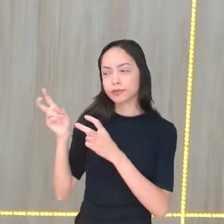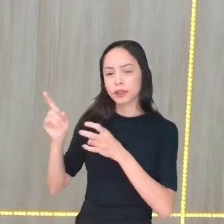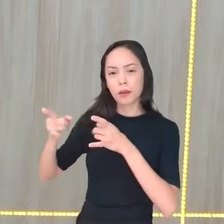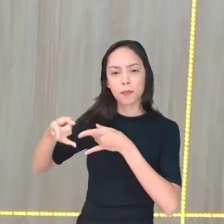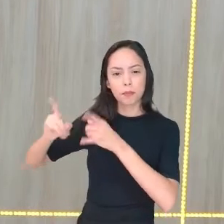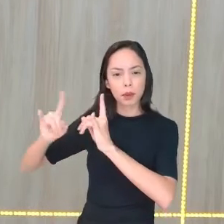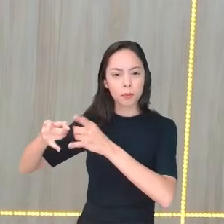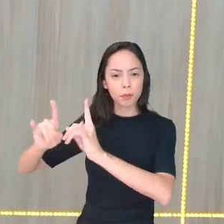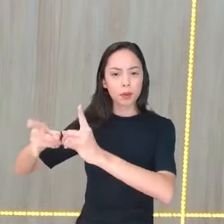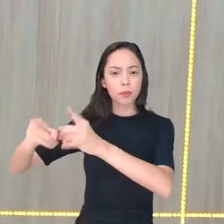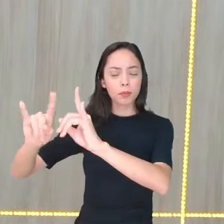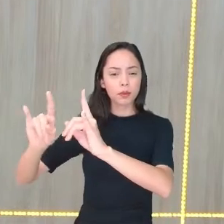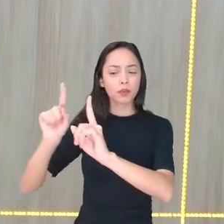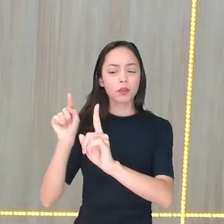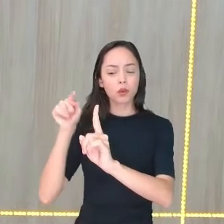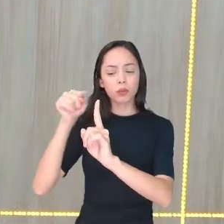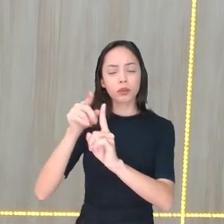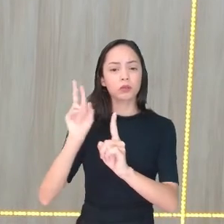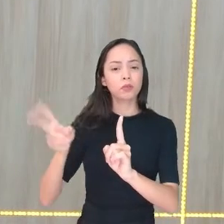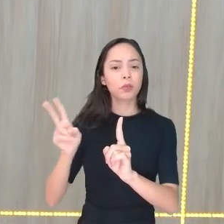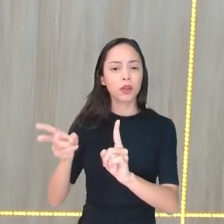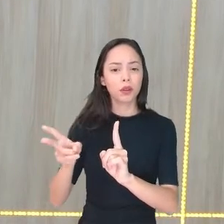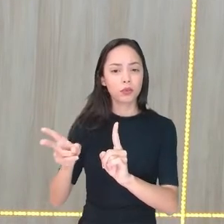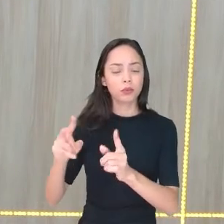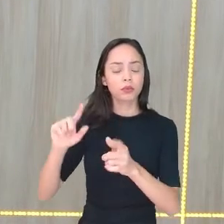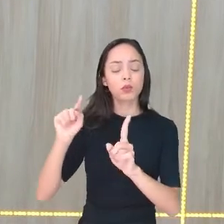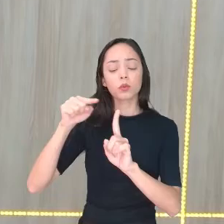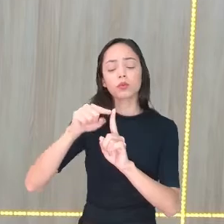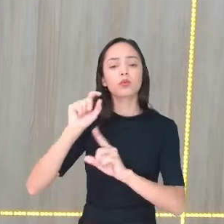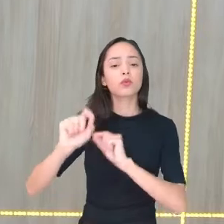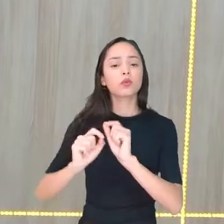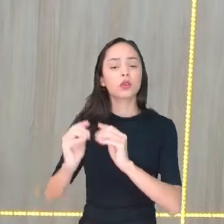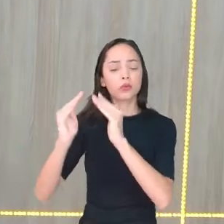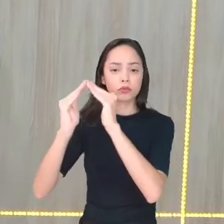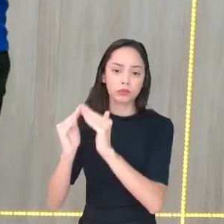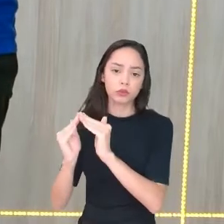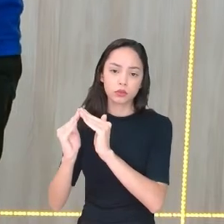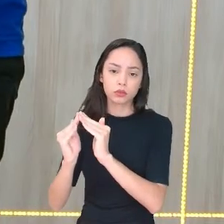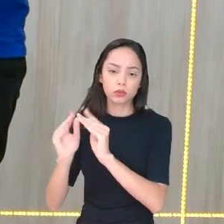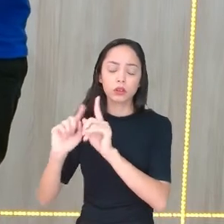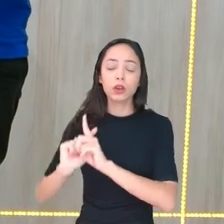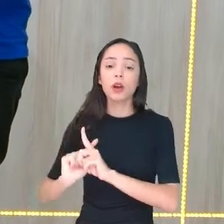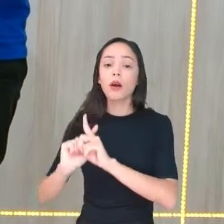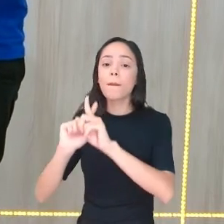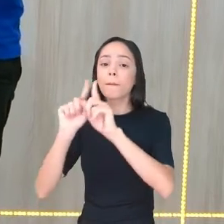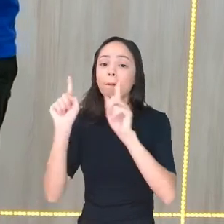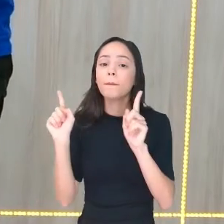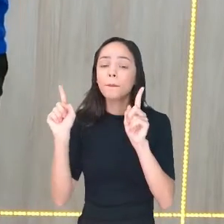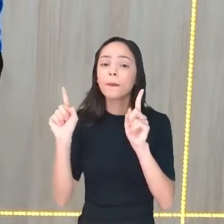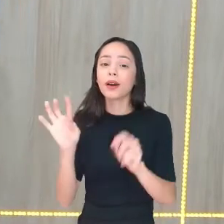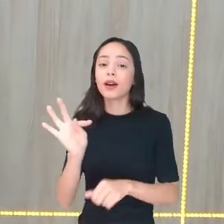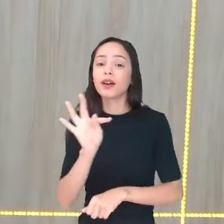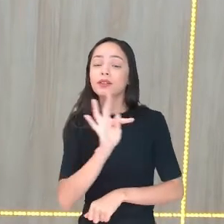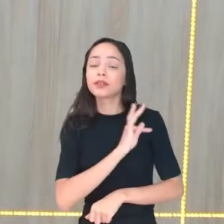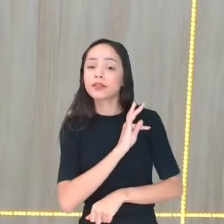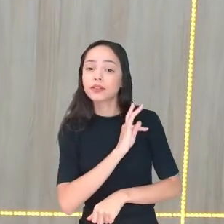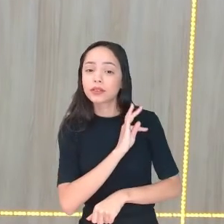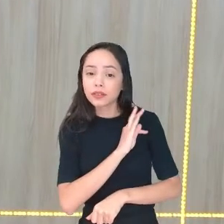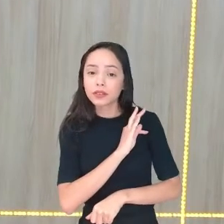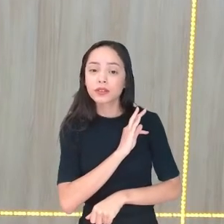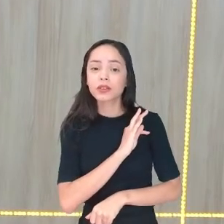a intencionalidade é a mesma, a habitação. Porém, a lógica, a técnica,